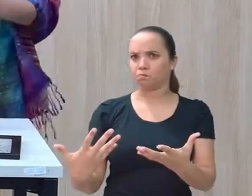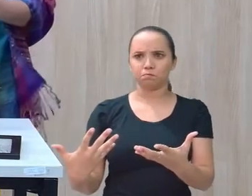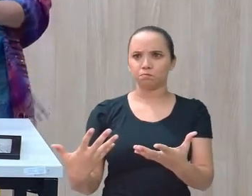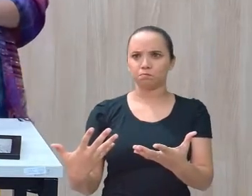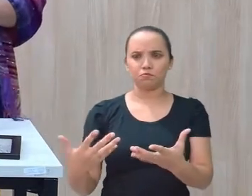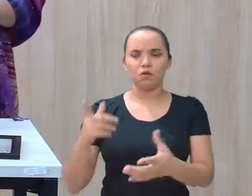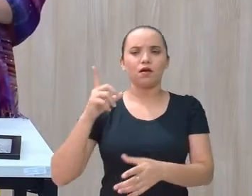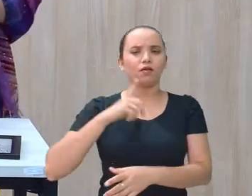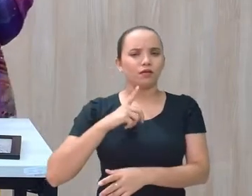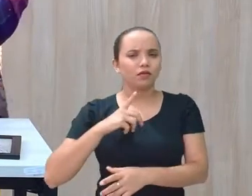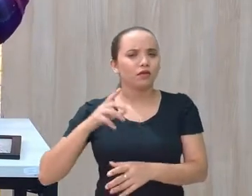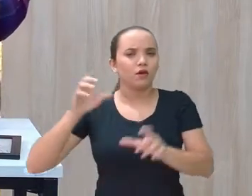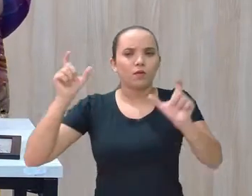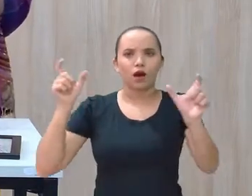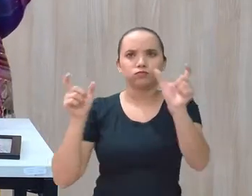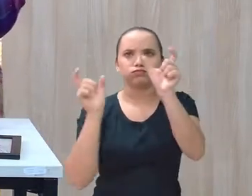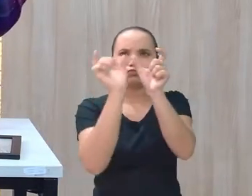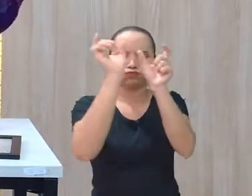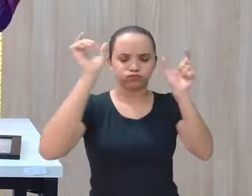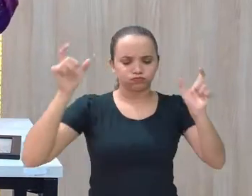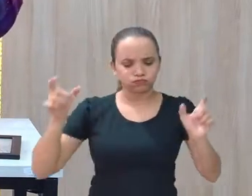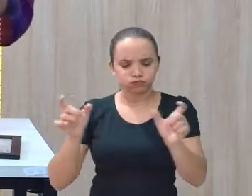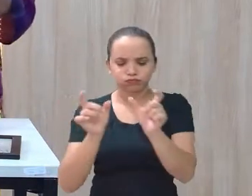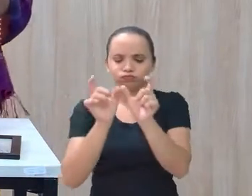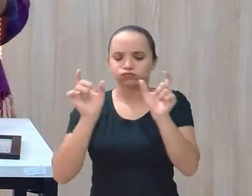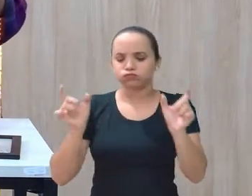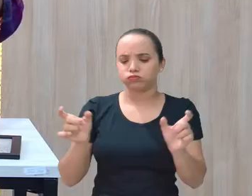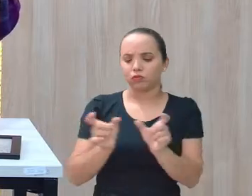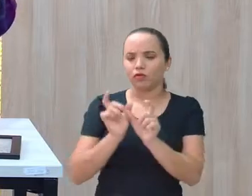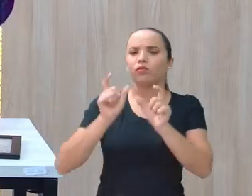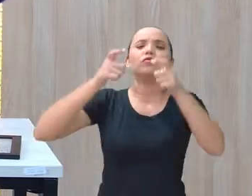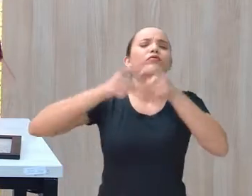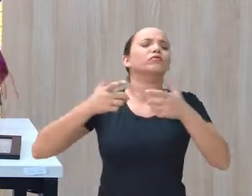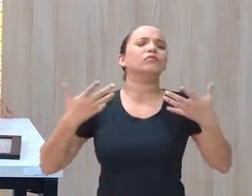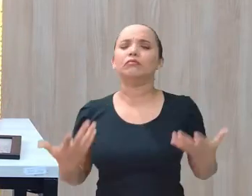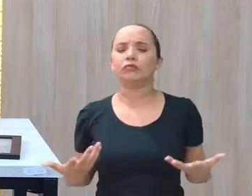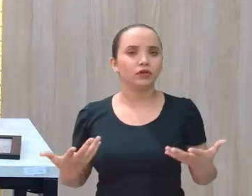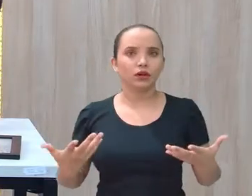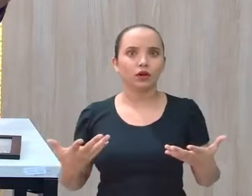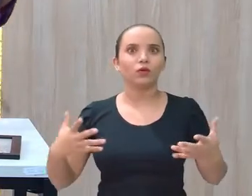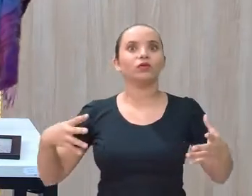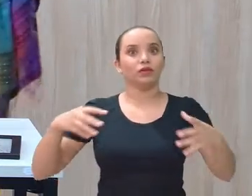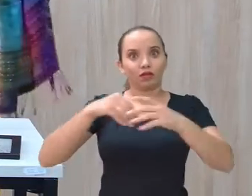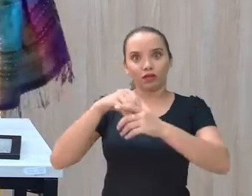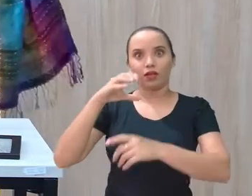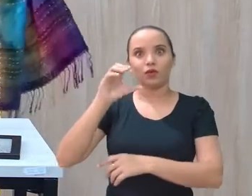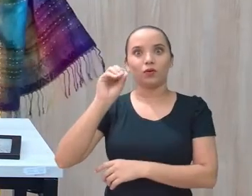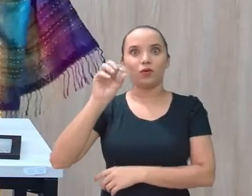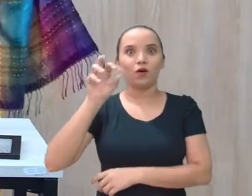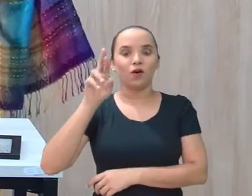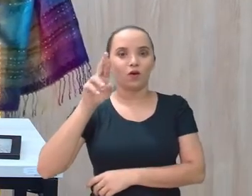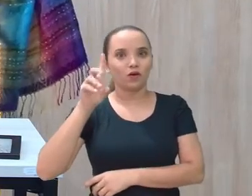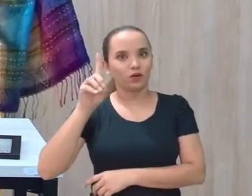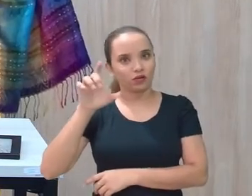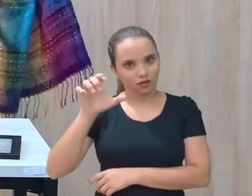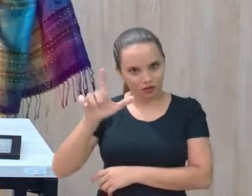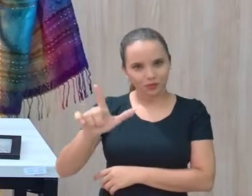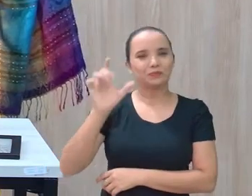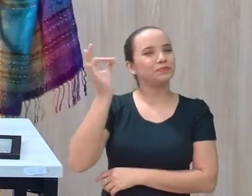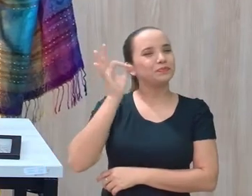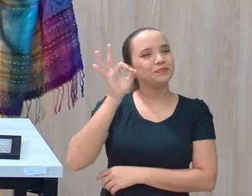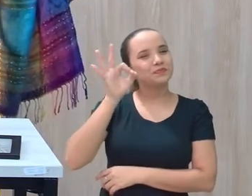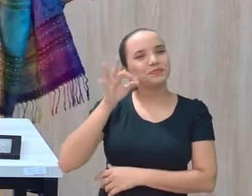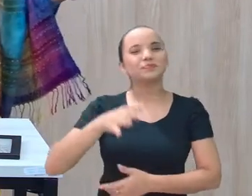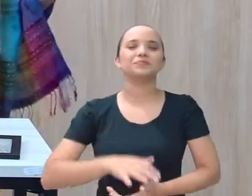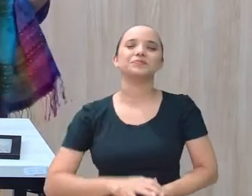a rima, o verso, a historinha fica onde? No cordel, meu povo, no